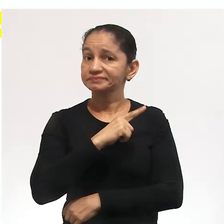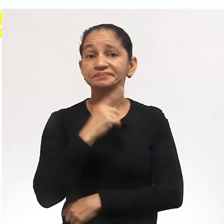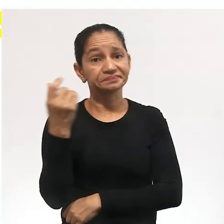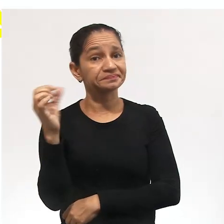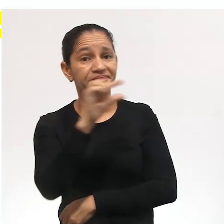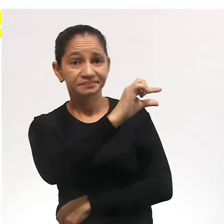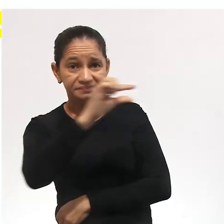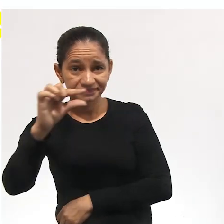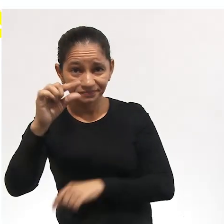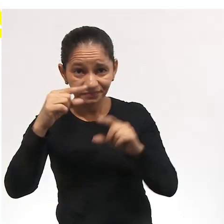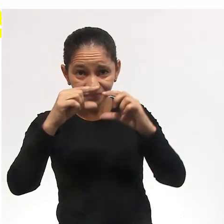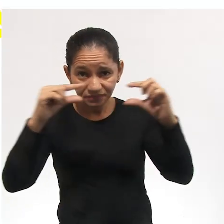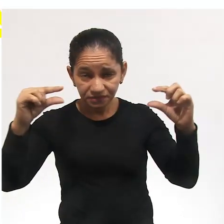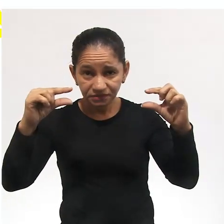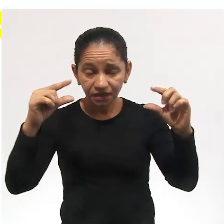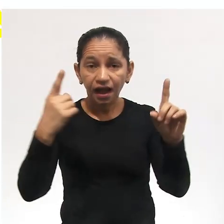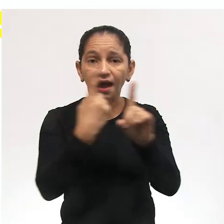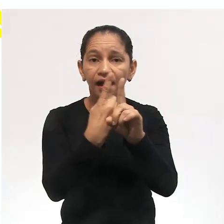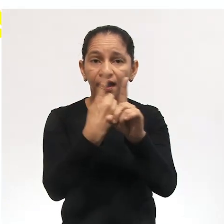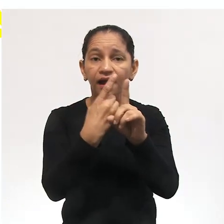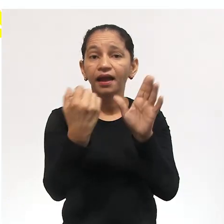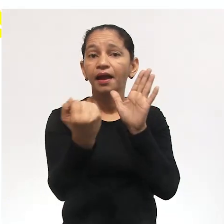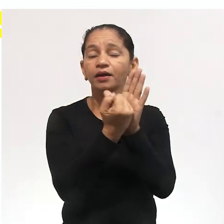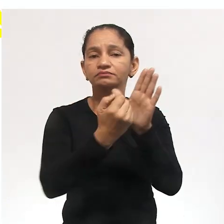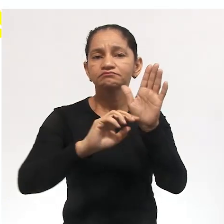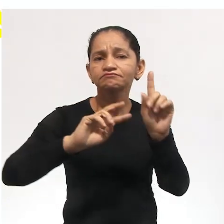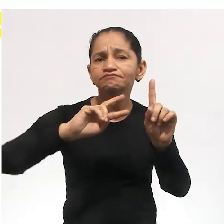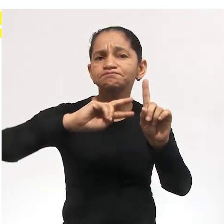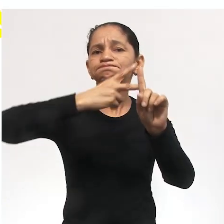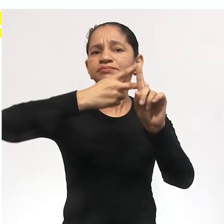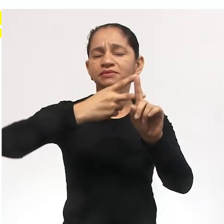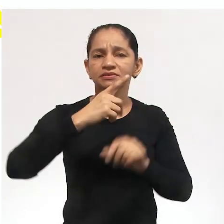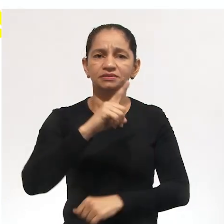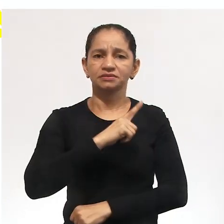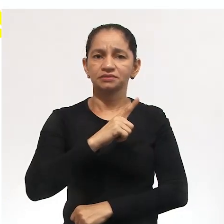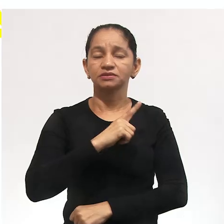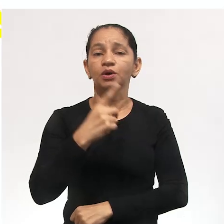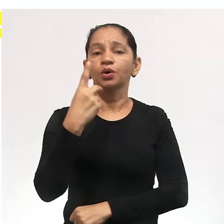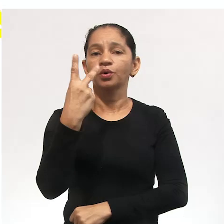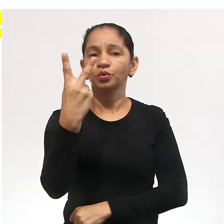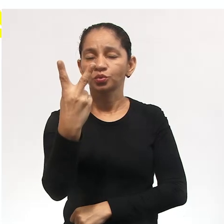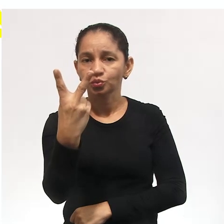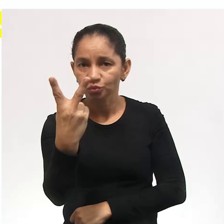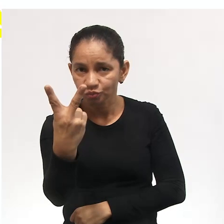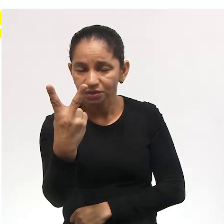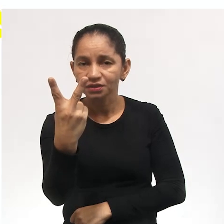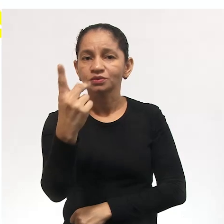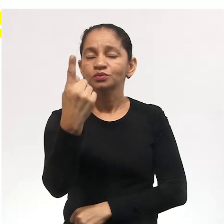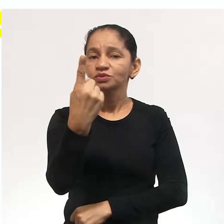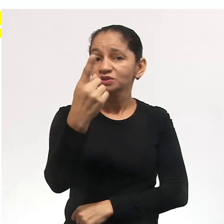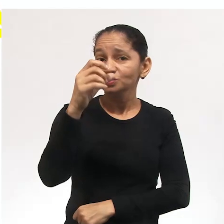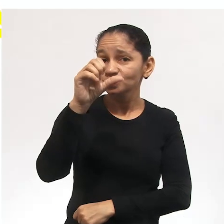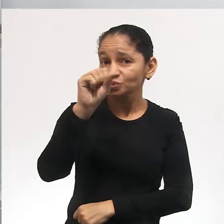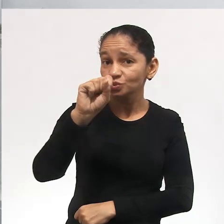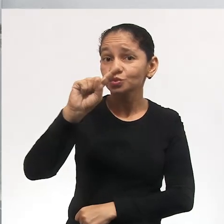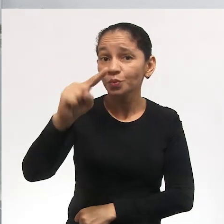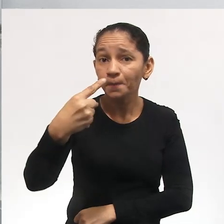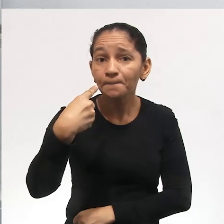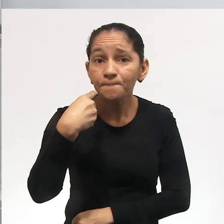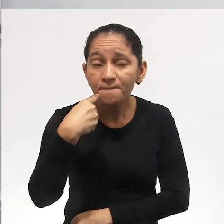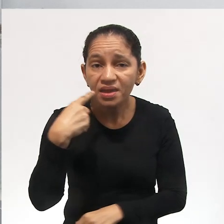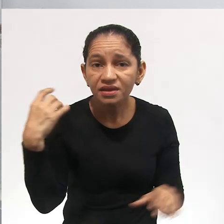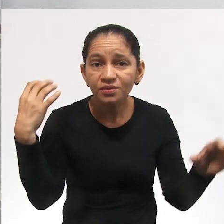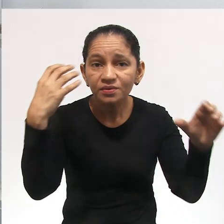200 mil, ele vai para 218 mil. Por quê? Porque nesse momento, a obrigação da empresa ela aumenta. E ela tem